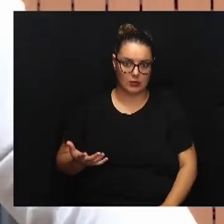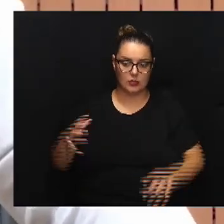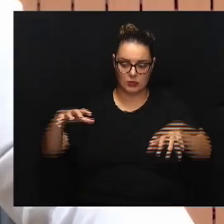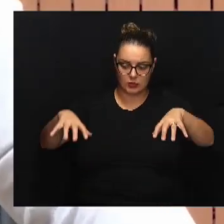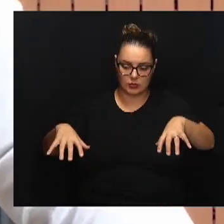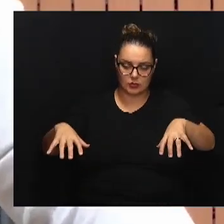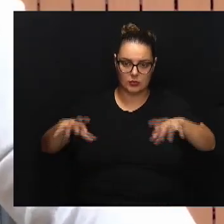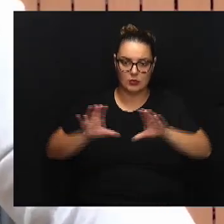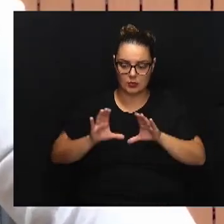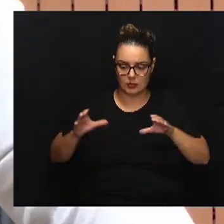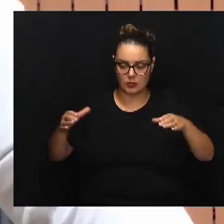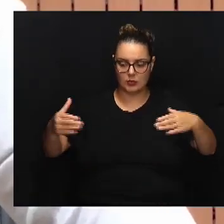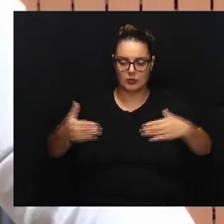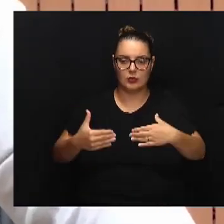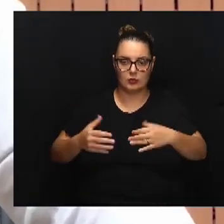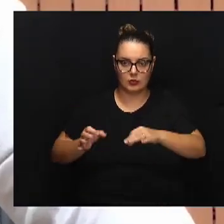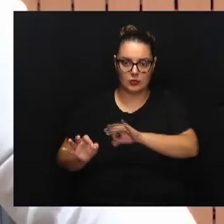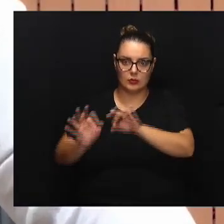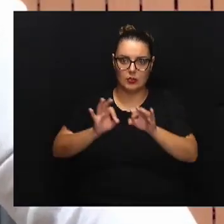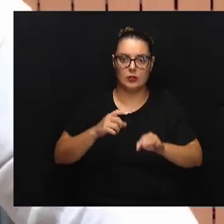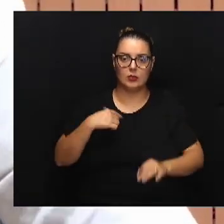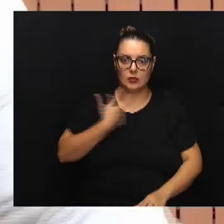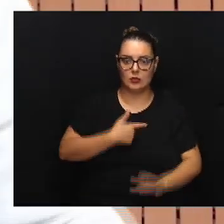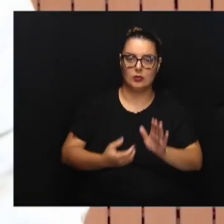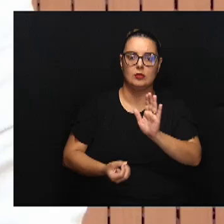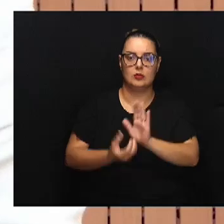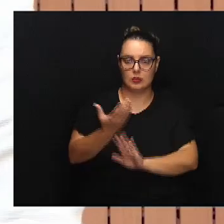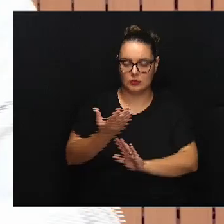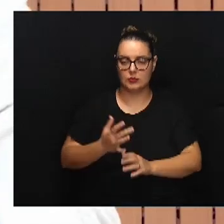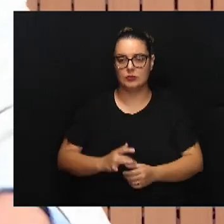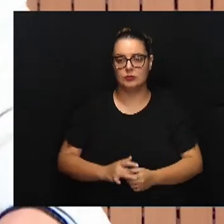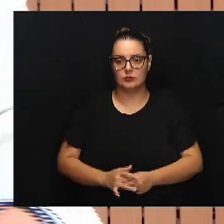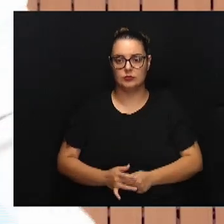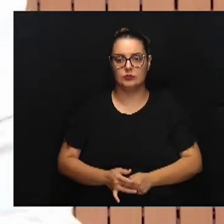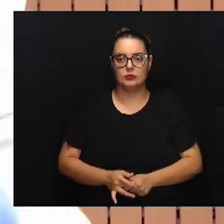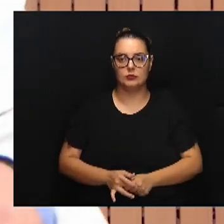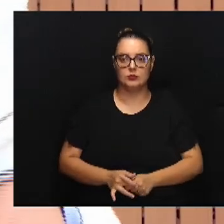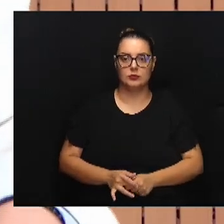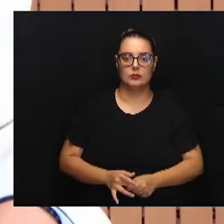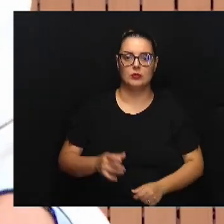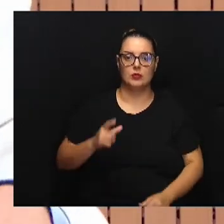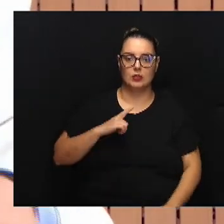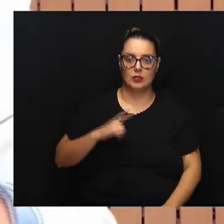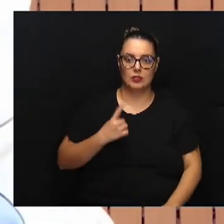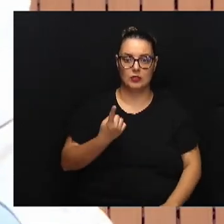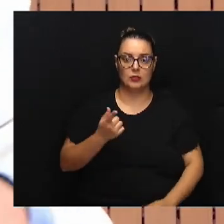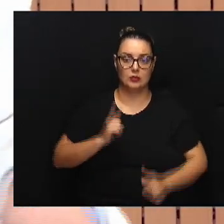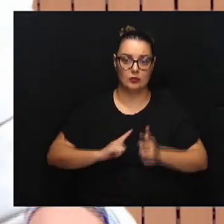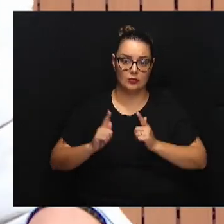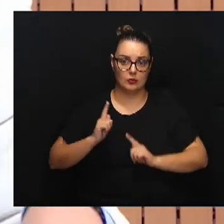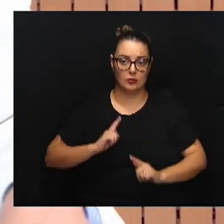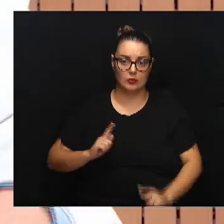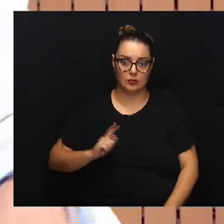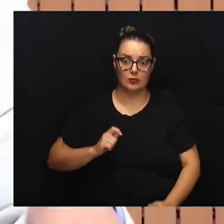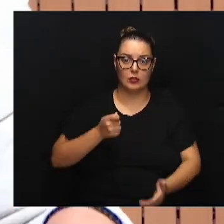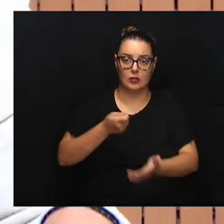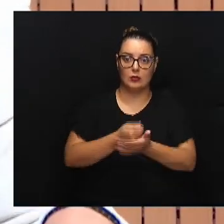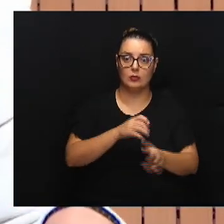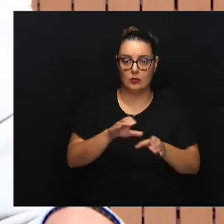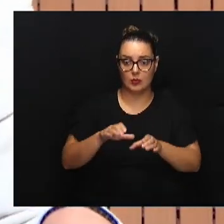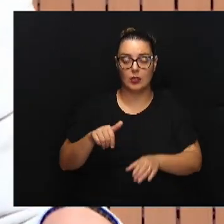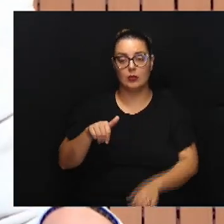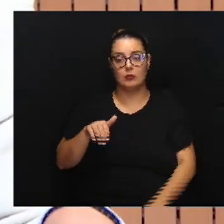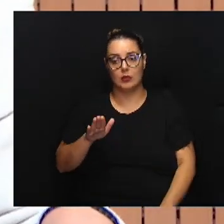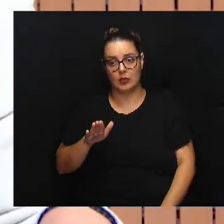de monitoramento que nós estamos criando, né? Nós vamos ter um gestor, vamos pagar um coordenador a